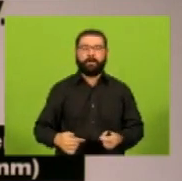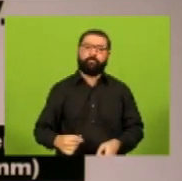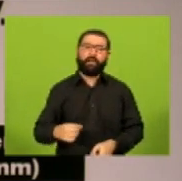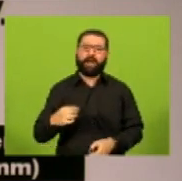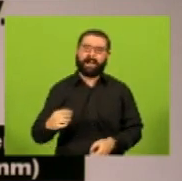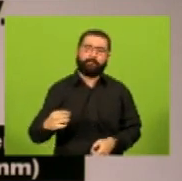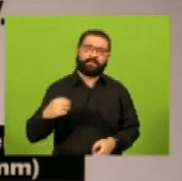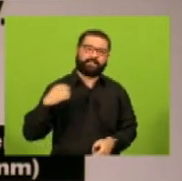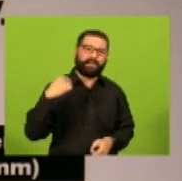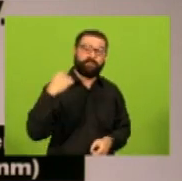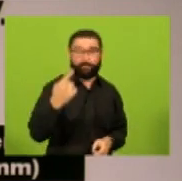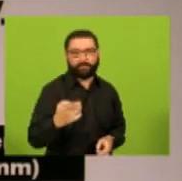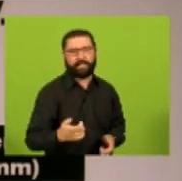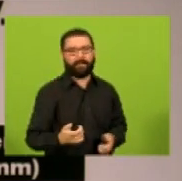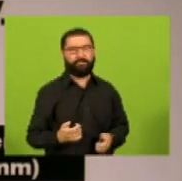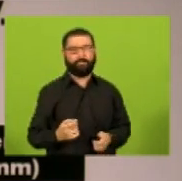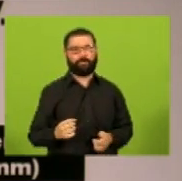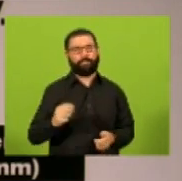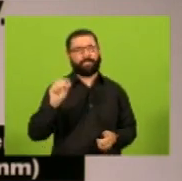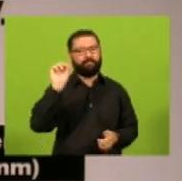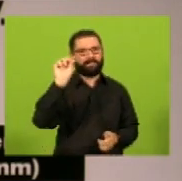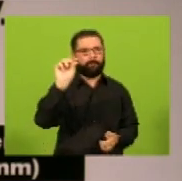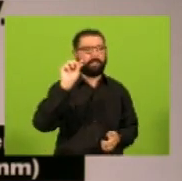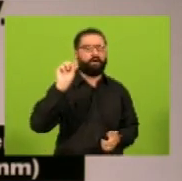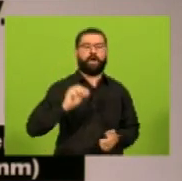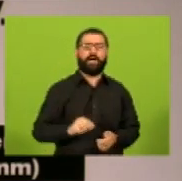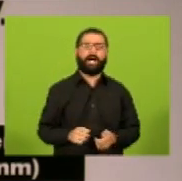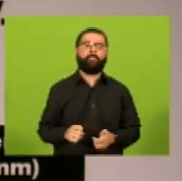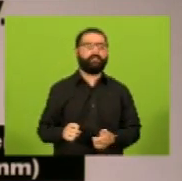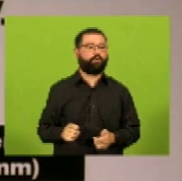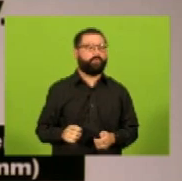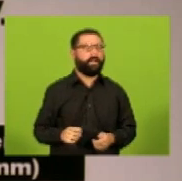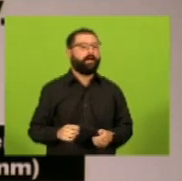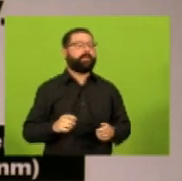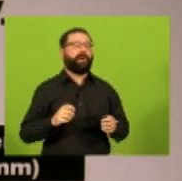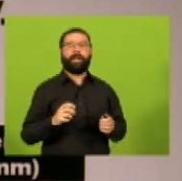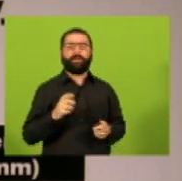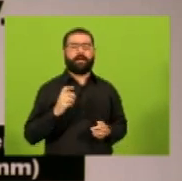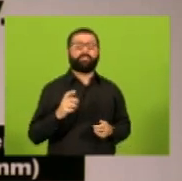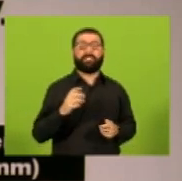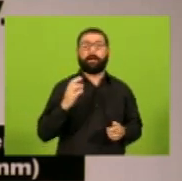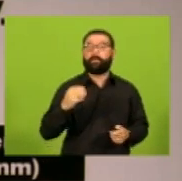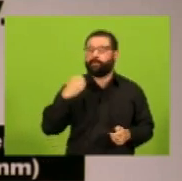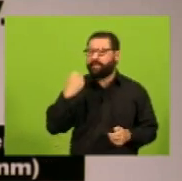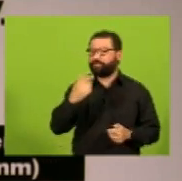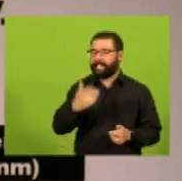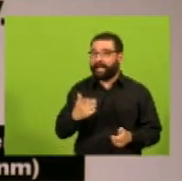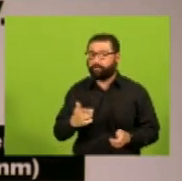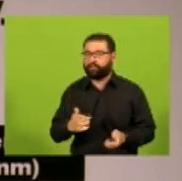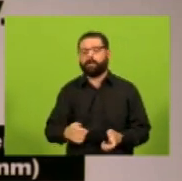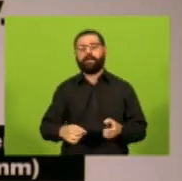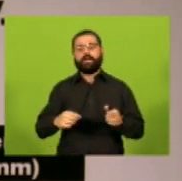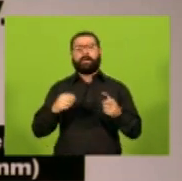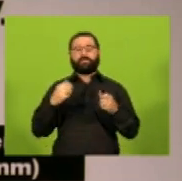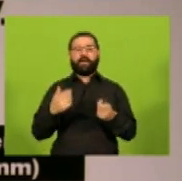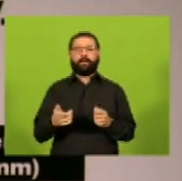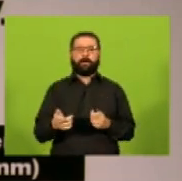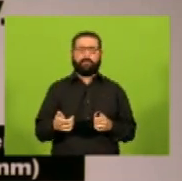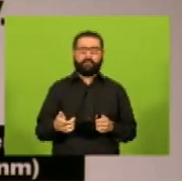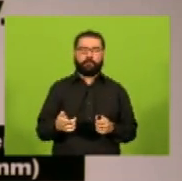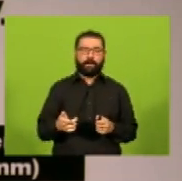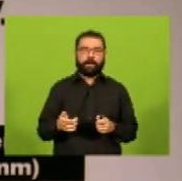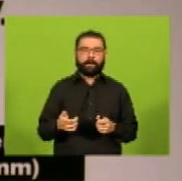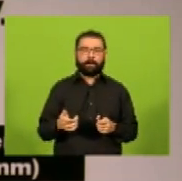mesh, maior é a capacidade de filtrar daquele filtro, porque vai ser menor a abertura. Então, eu peguei os exemplos mais usados